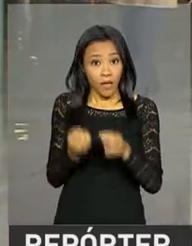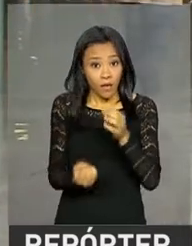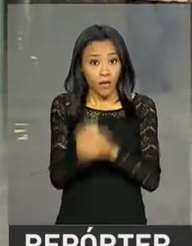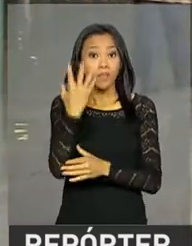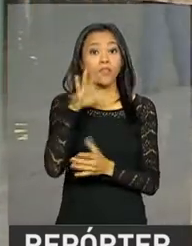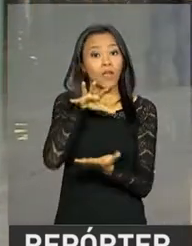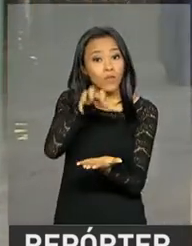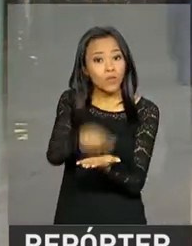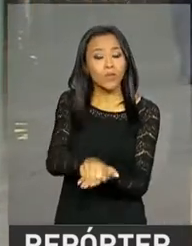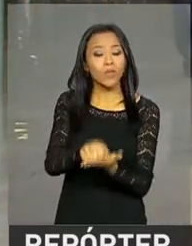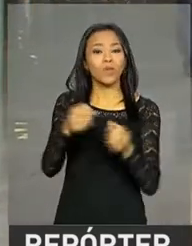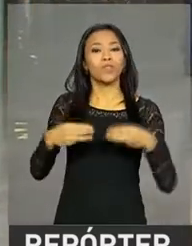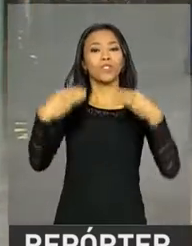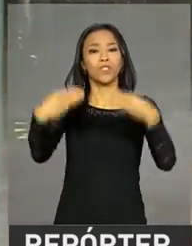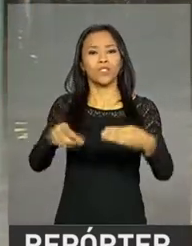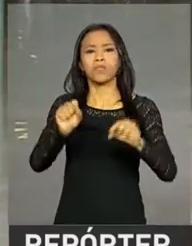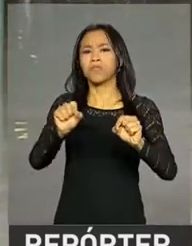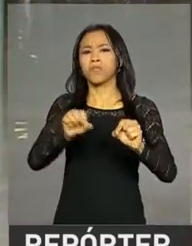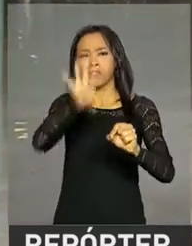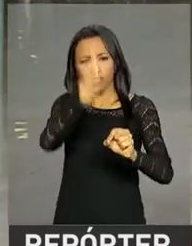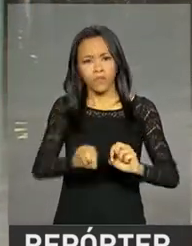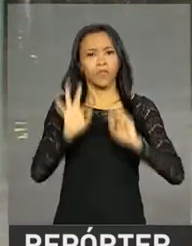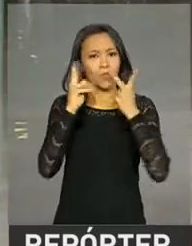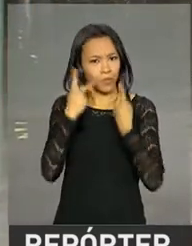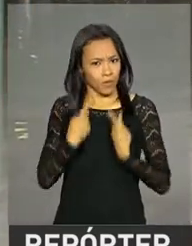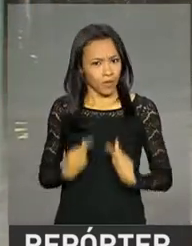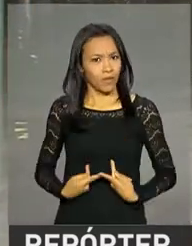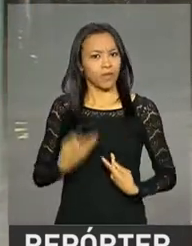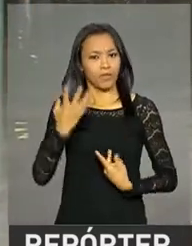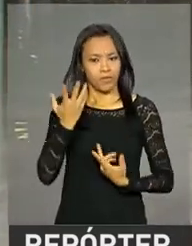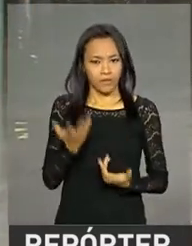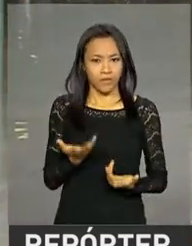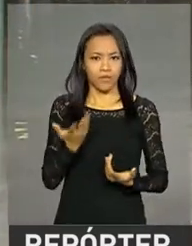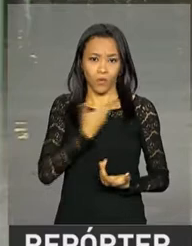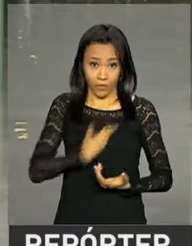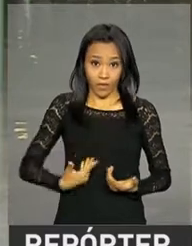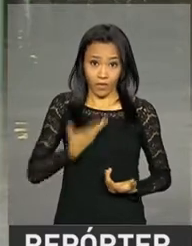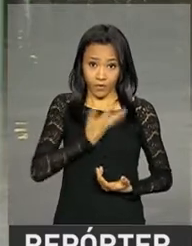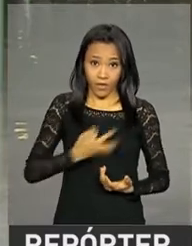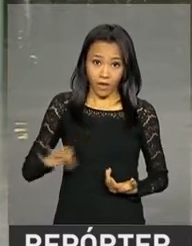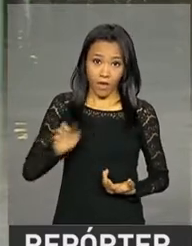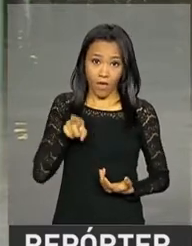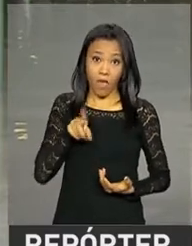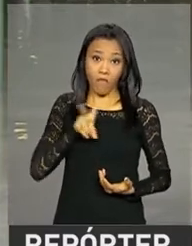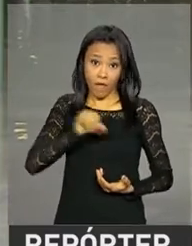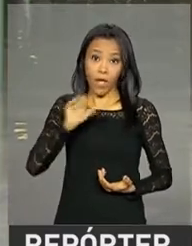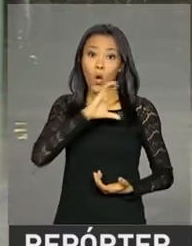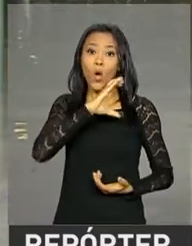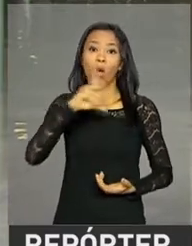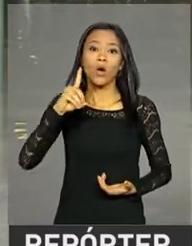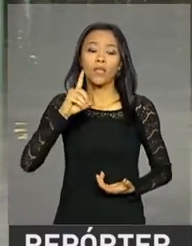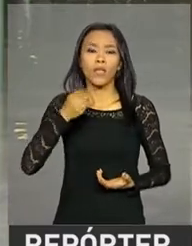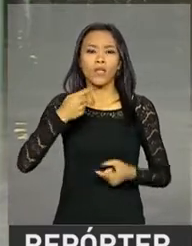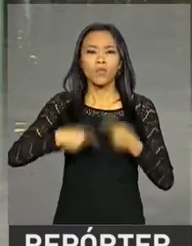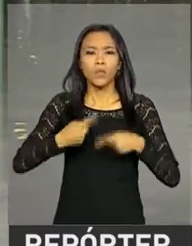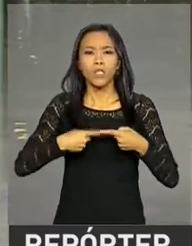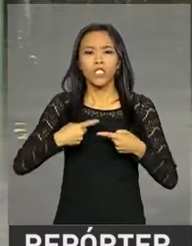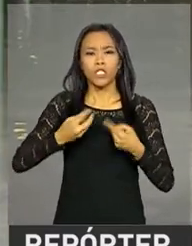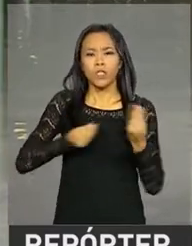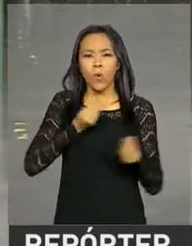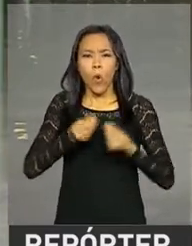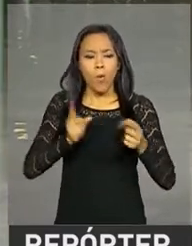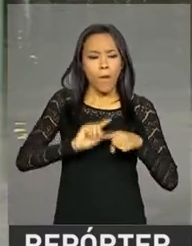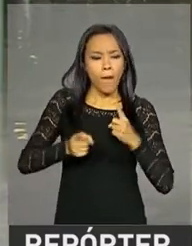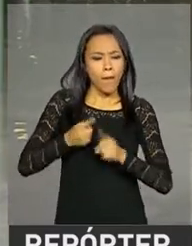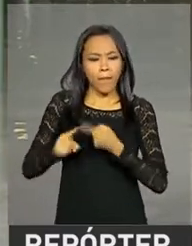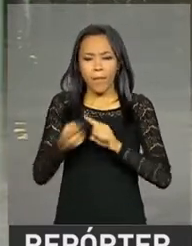também Ministério dos Direitos Humanos do governo federal, vai coordenar então as políticas de promoção e defesa dos direitos